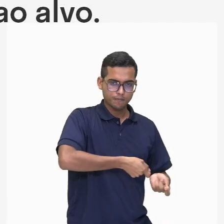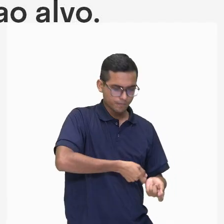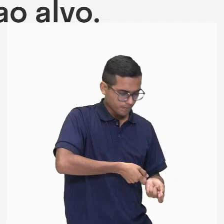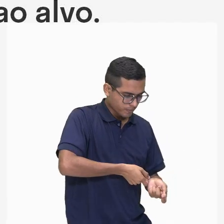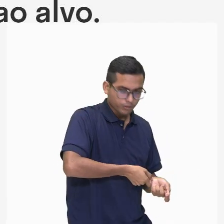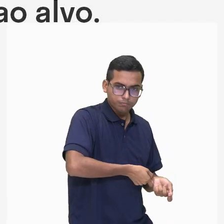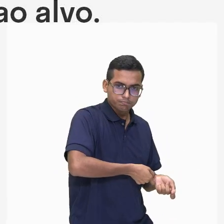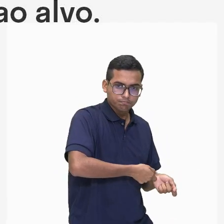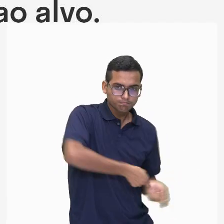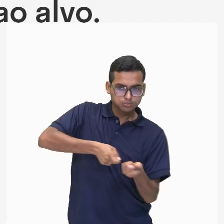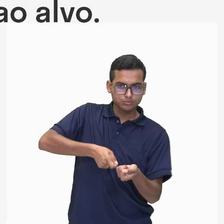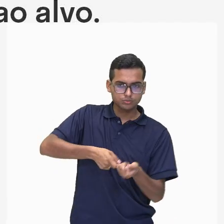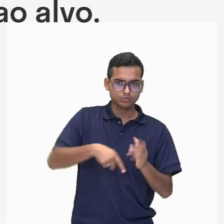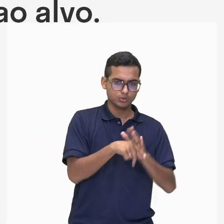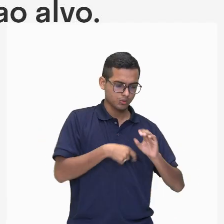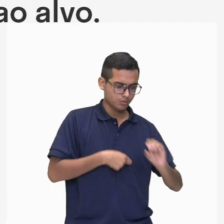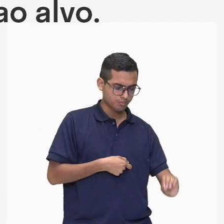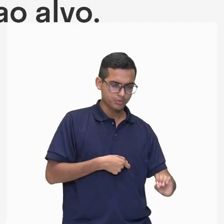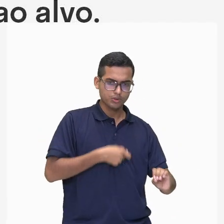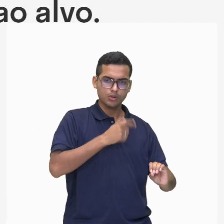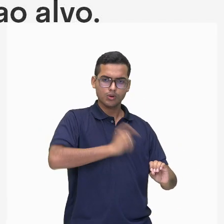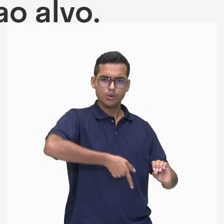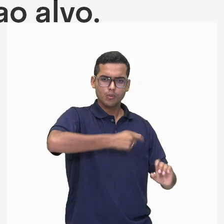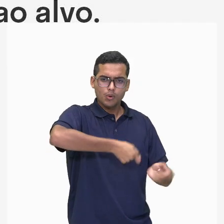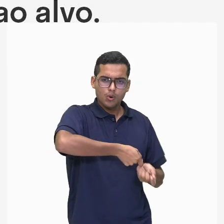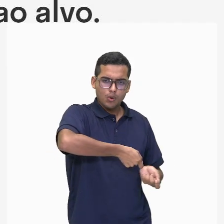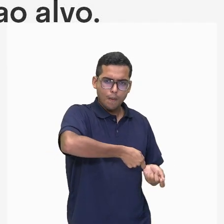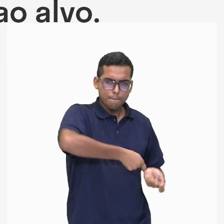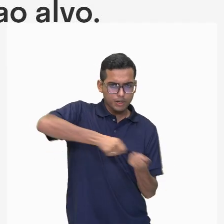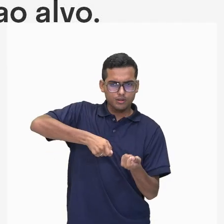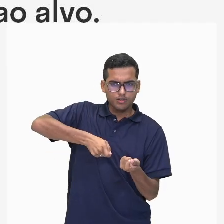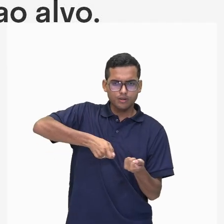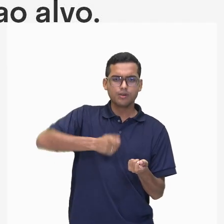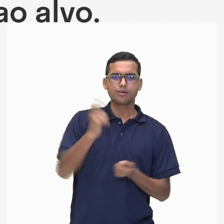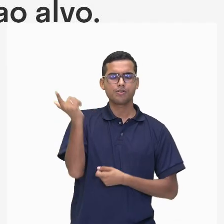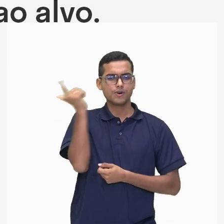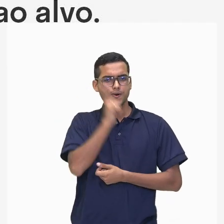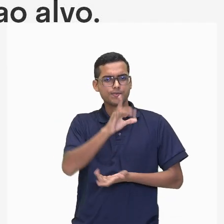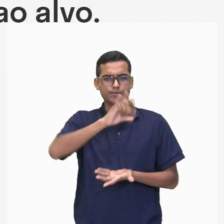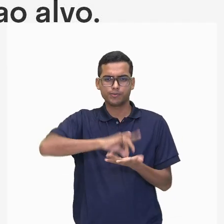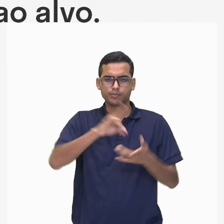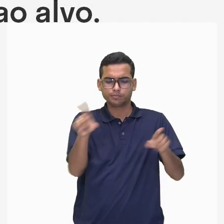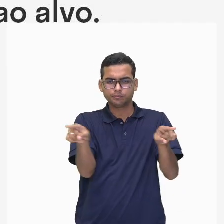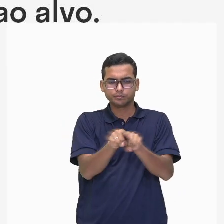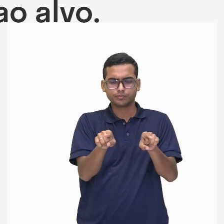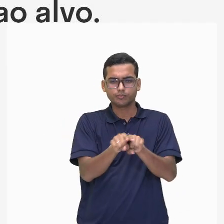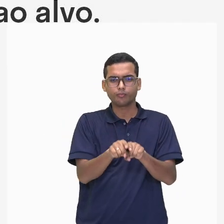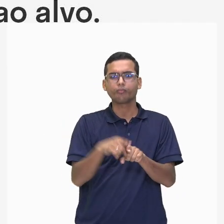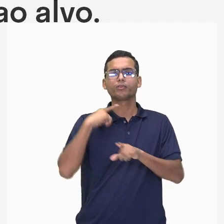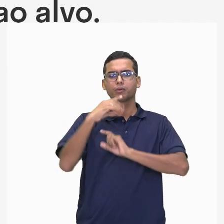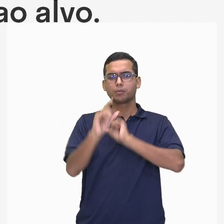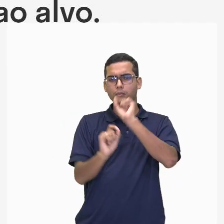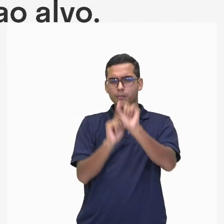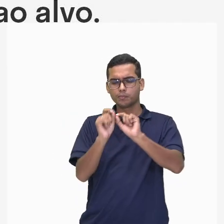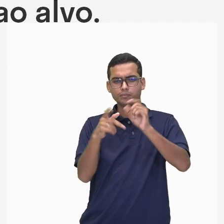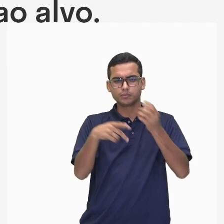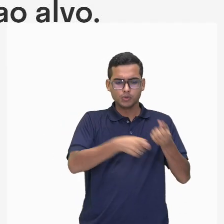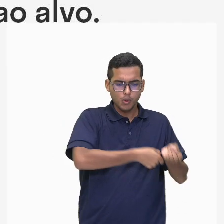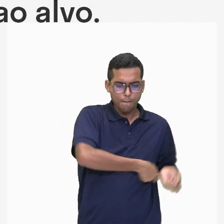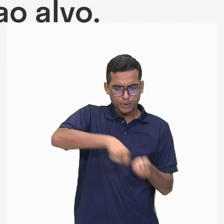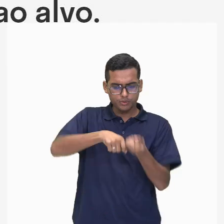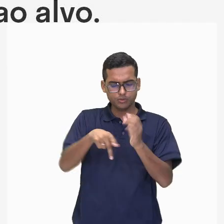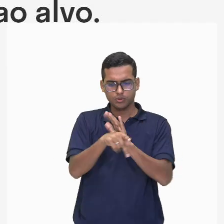tem uma bolinha no chão, aí você tem que acertar ela com um taco, de forma que essa bolinha consiga entrar